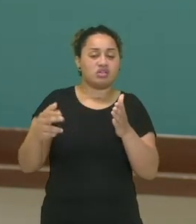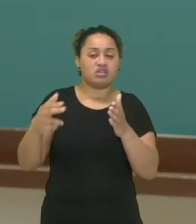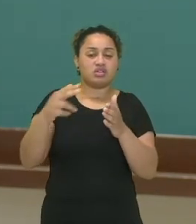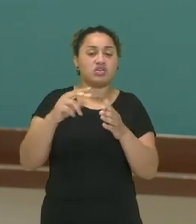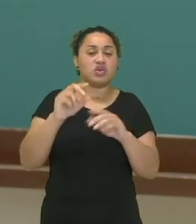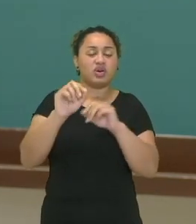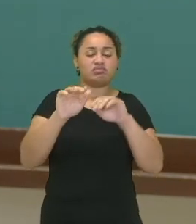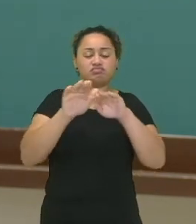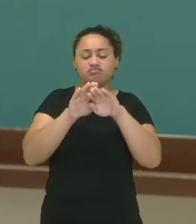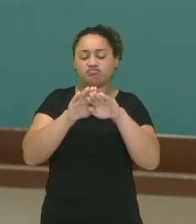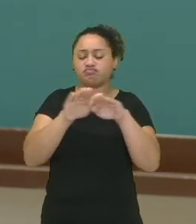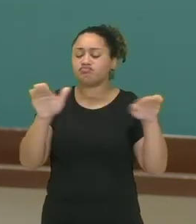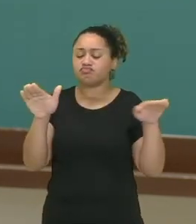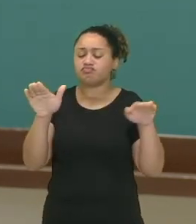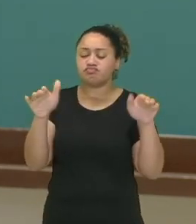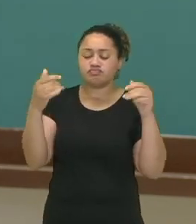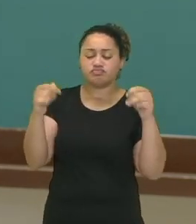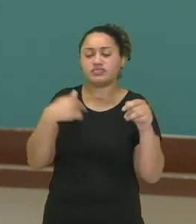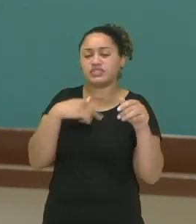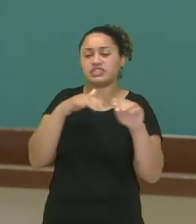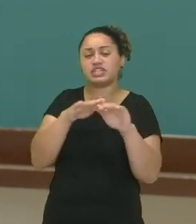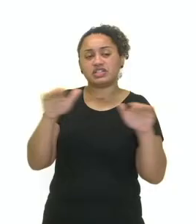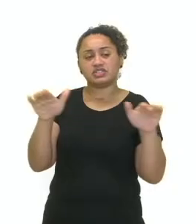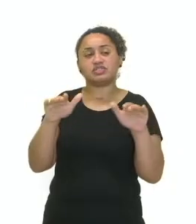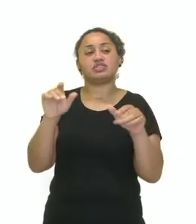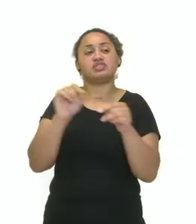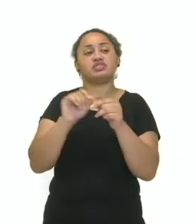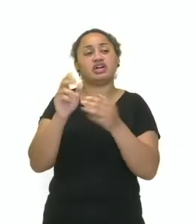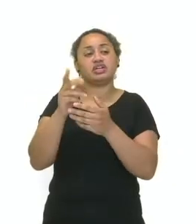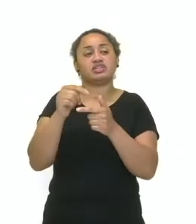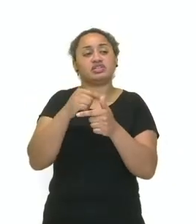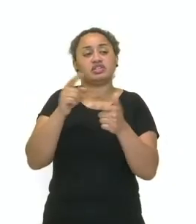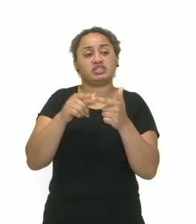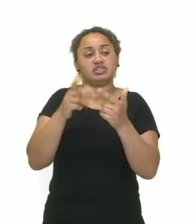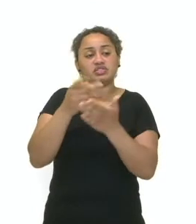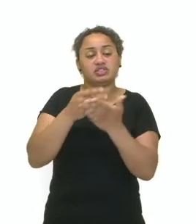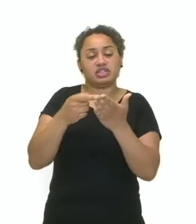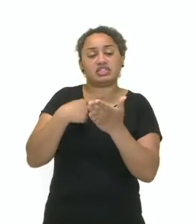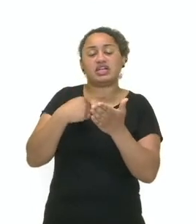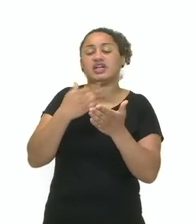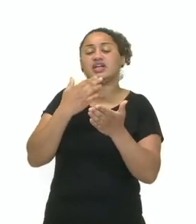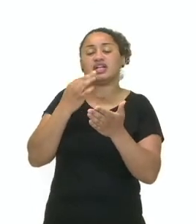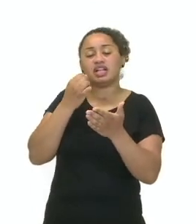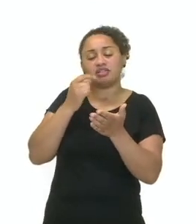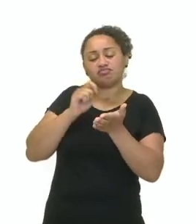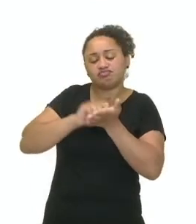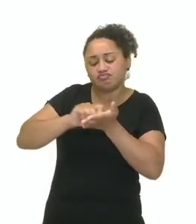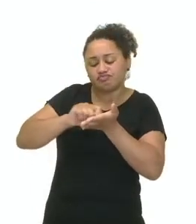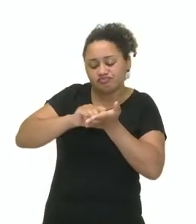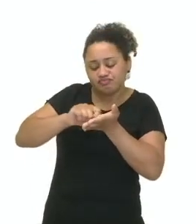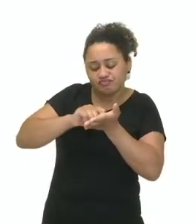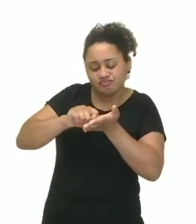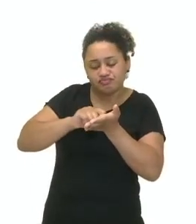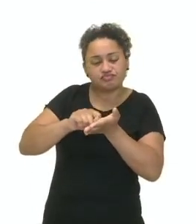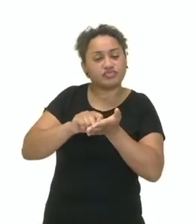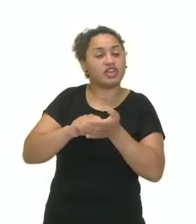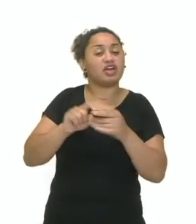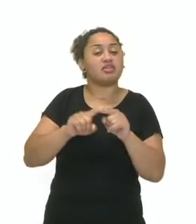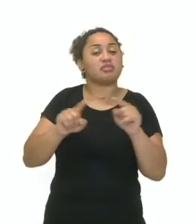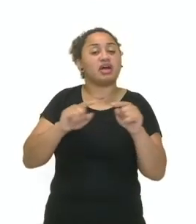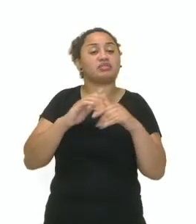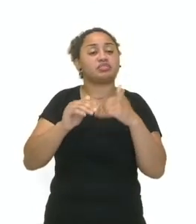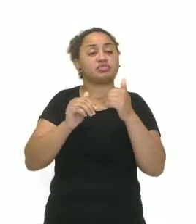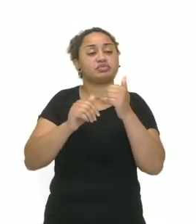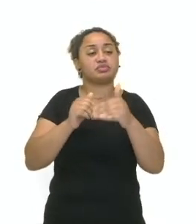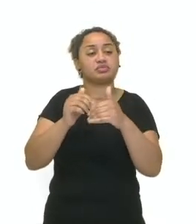ficar retinha essa bandeja, tá bom? Faça um desenho forçando com lápis, como se você estivesse desenhando no papel. Mas à medida que você